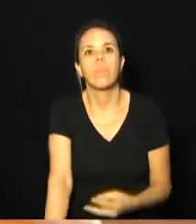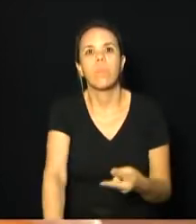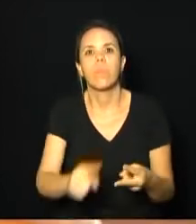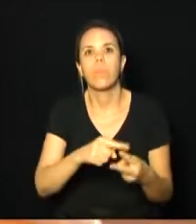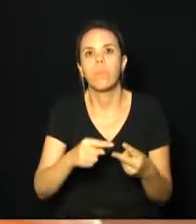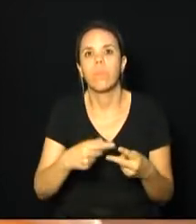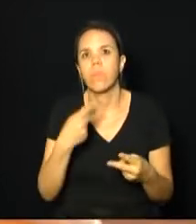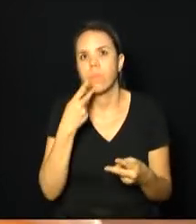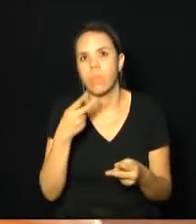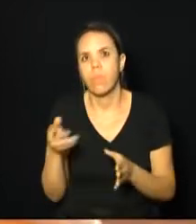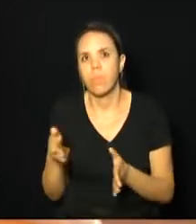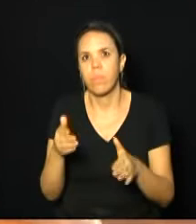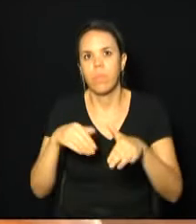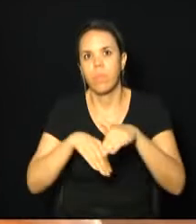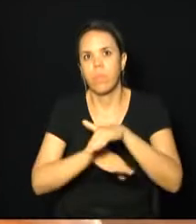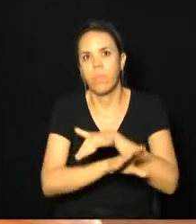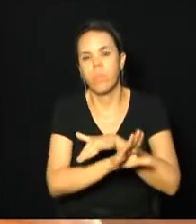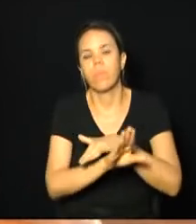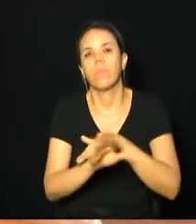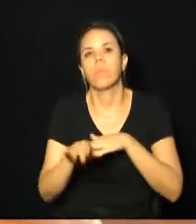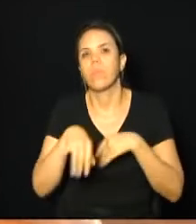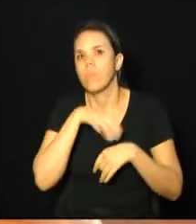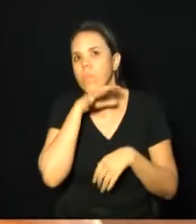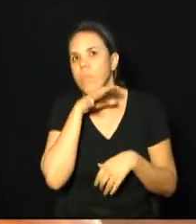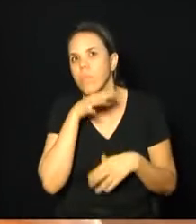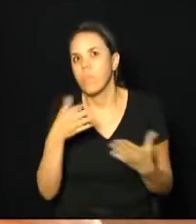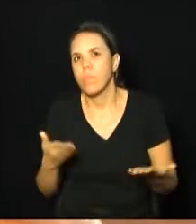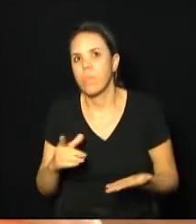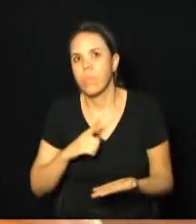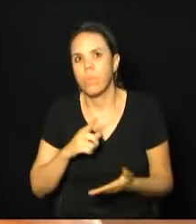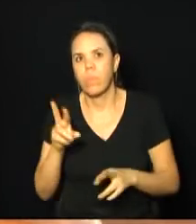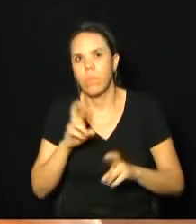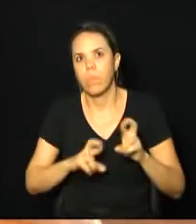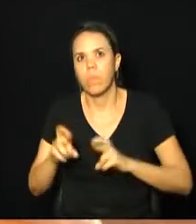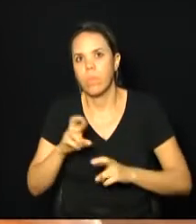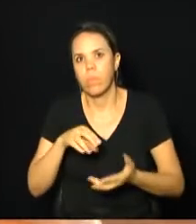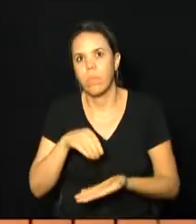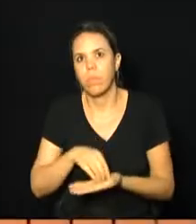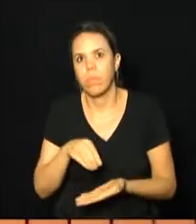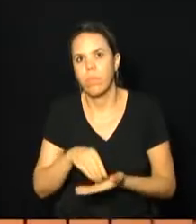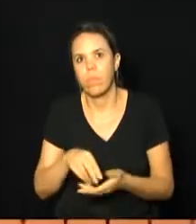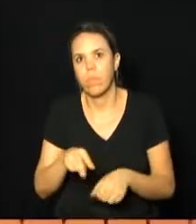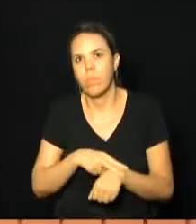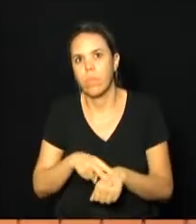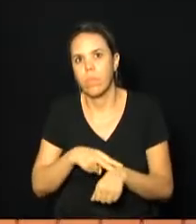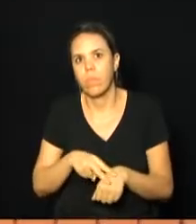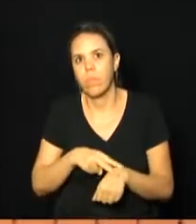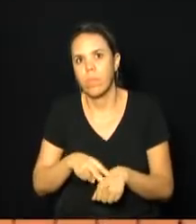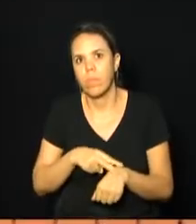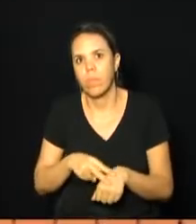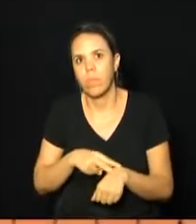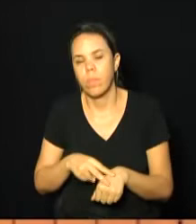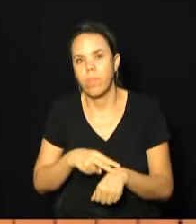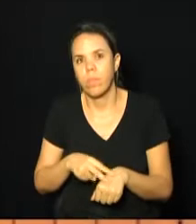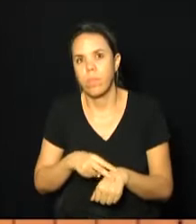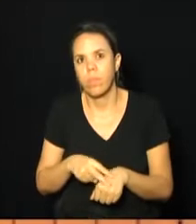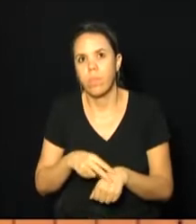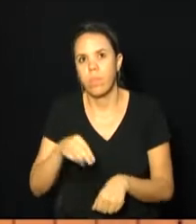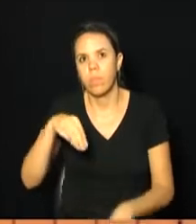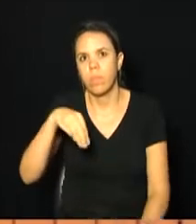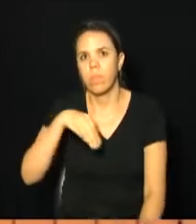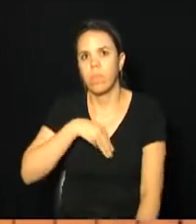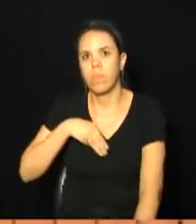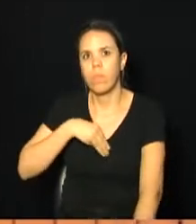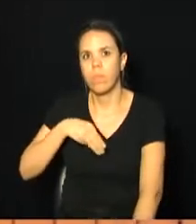considerações da passagem. Agora a gente vai ter uma vistoria com o Departamento do Verde na Mackenzie, porque a Mackenzie